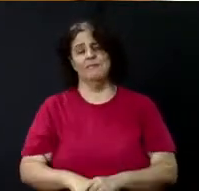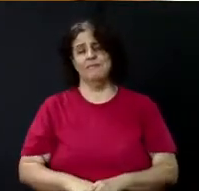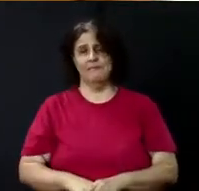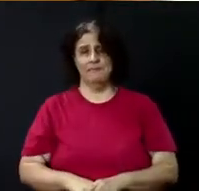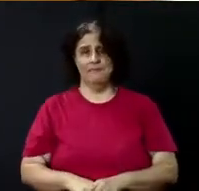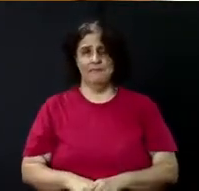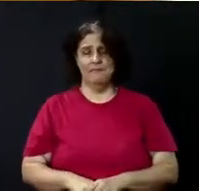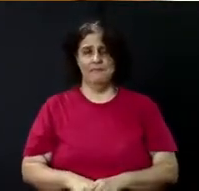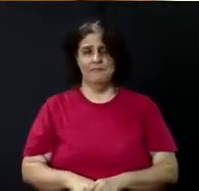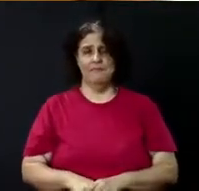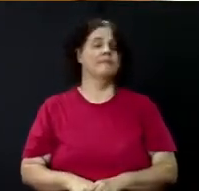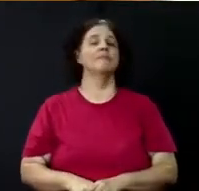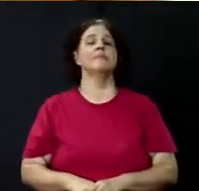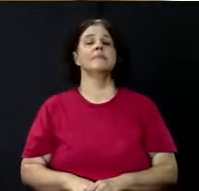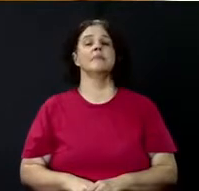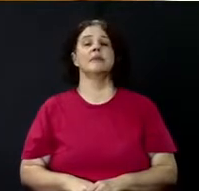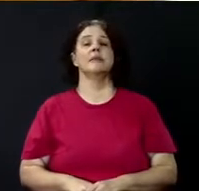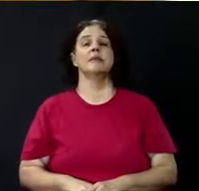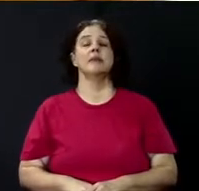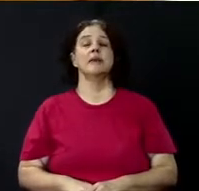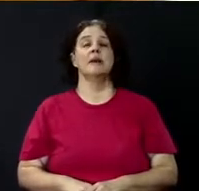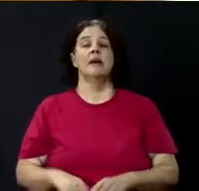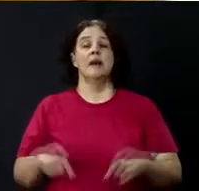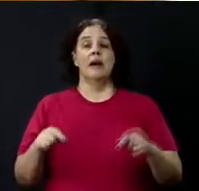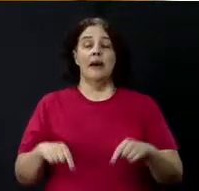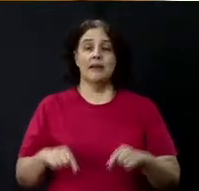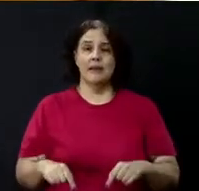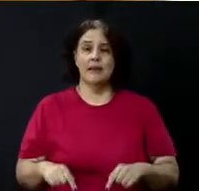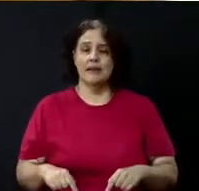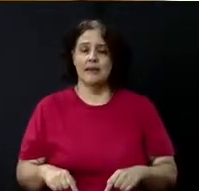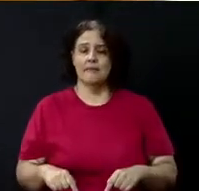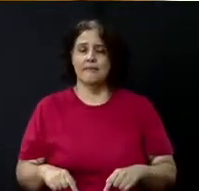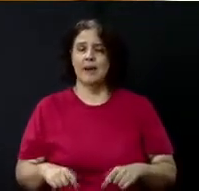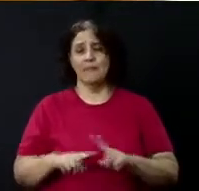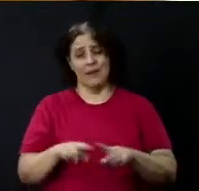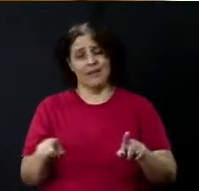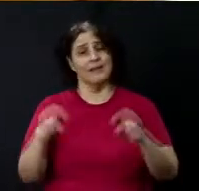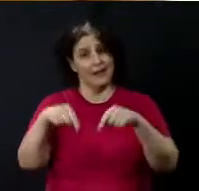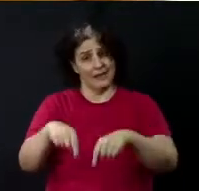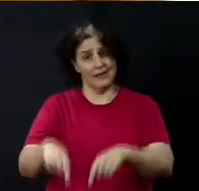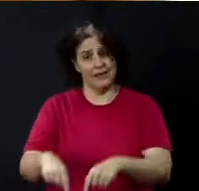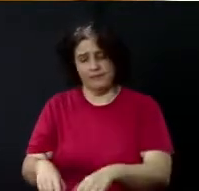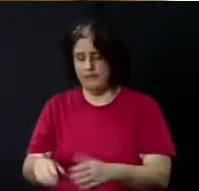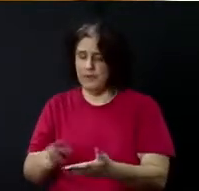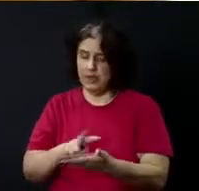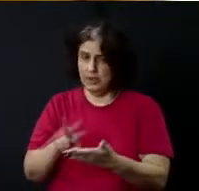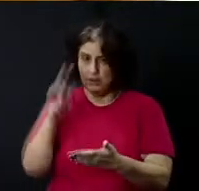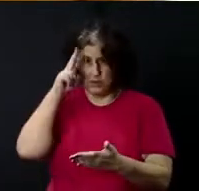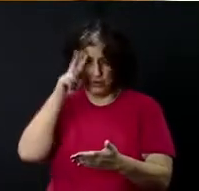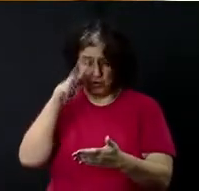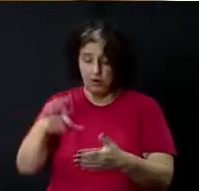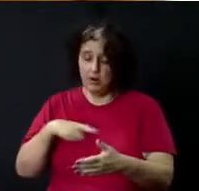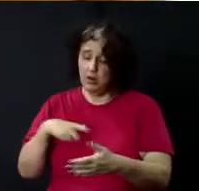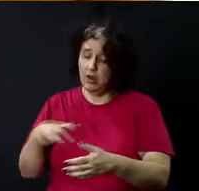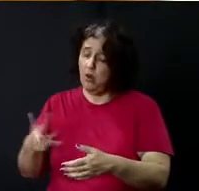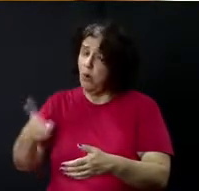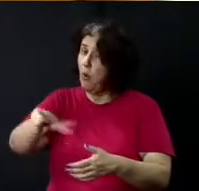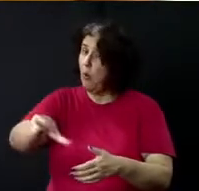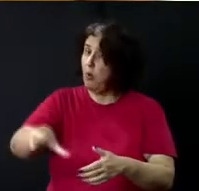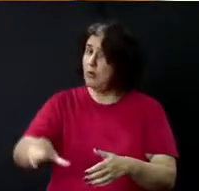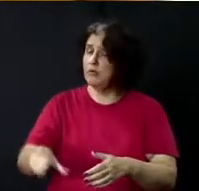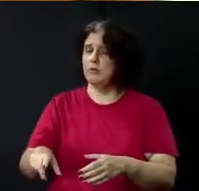caso aqui tem outro motivo, e o motivo é a glória